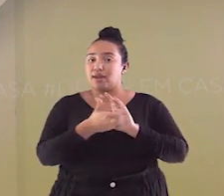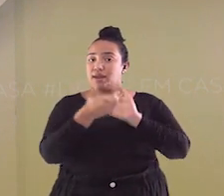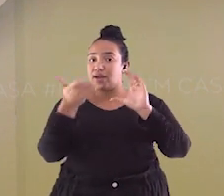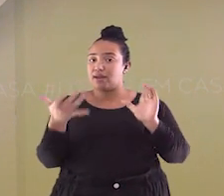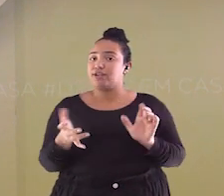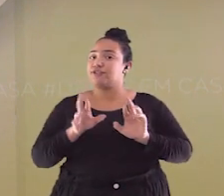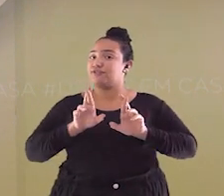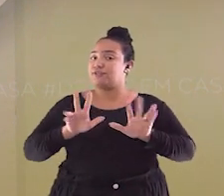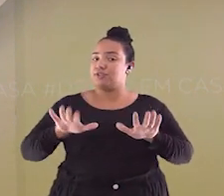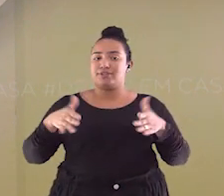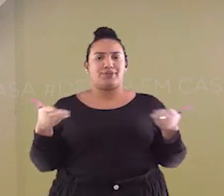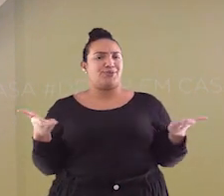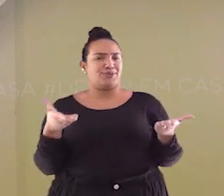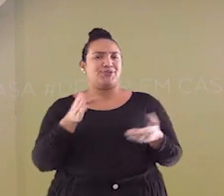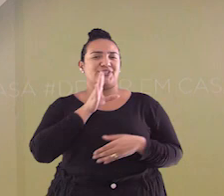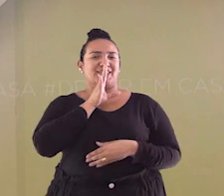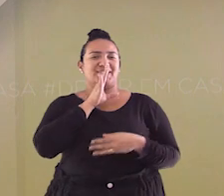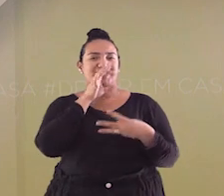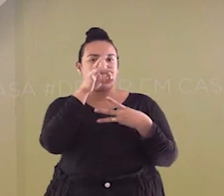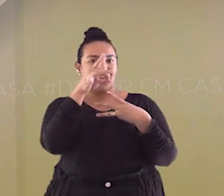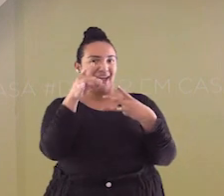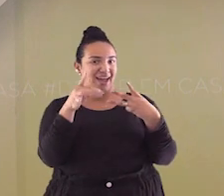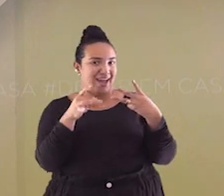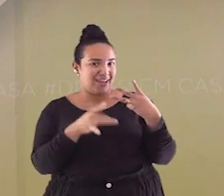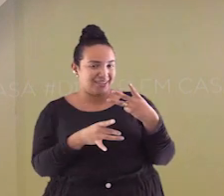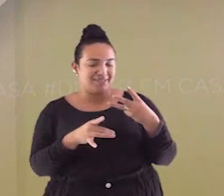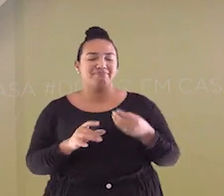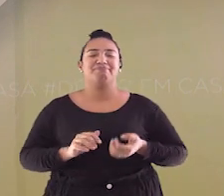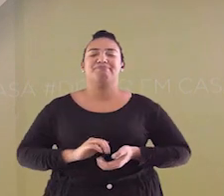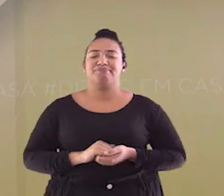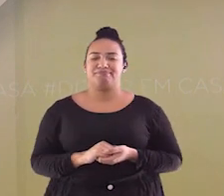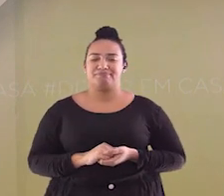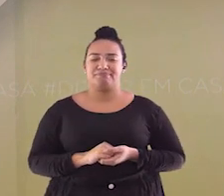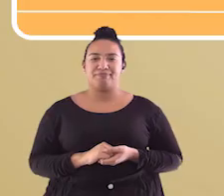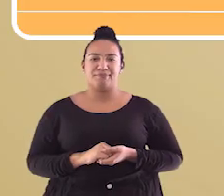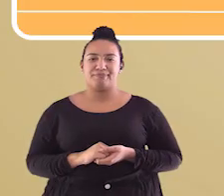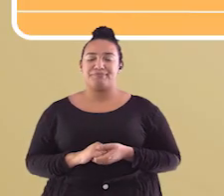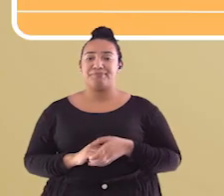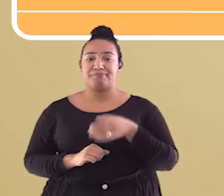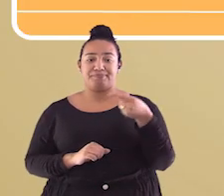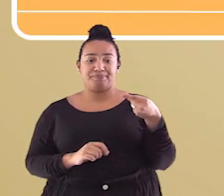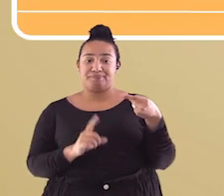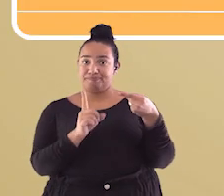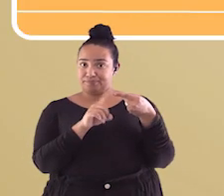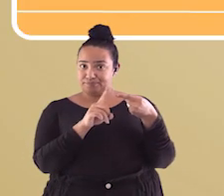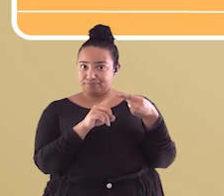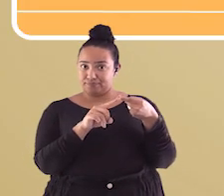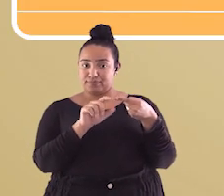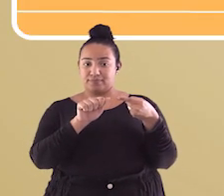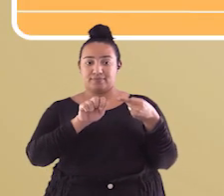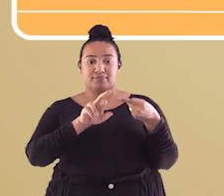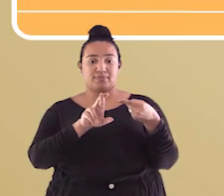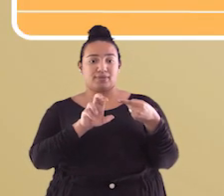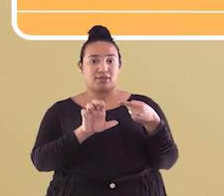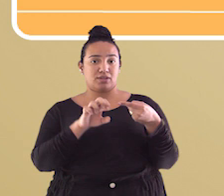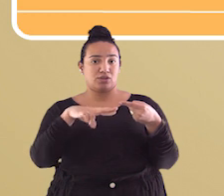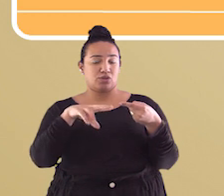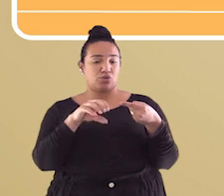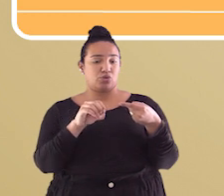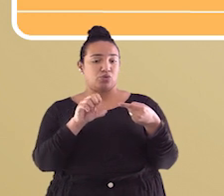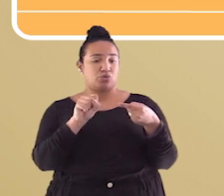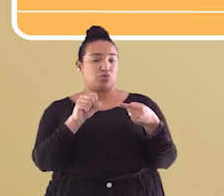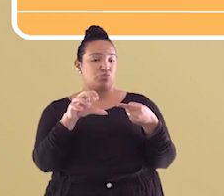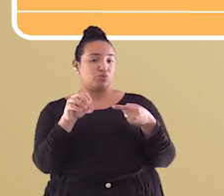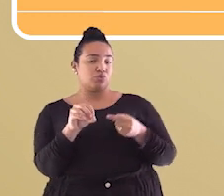diferente. Que tal a gente conhecer cada uma dessas características? O solo arenoso é aquele que